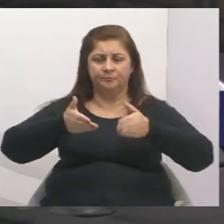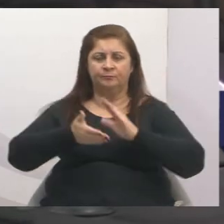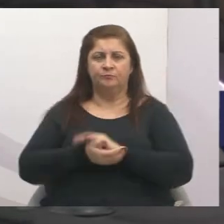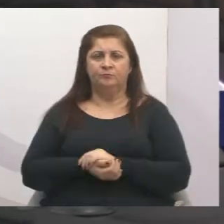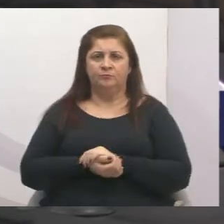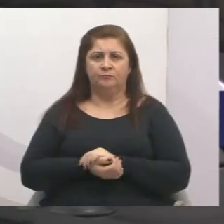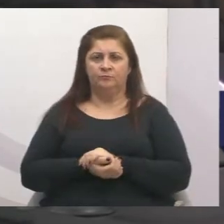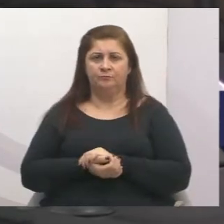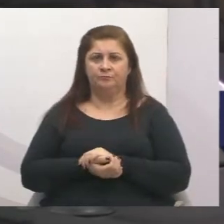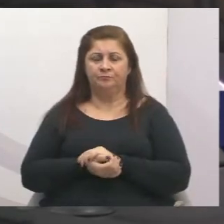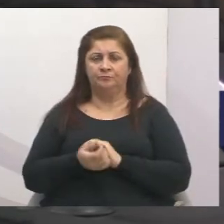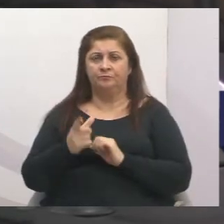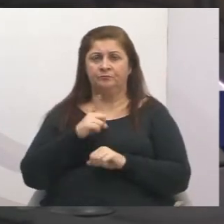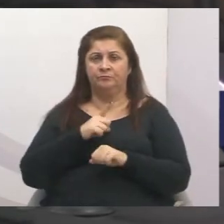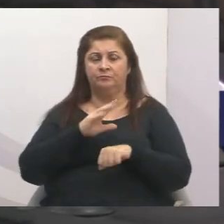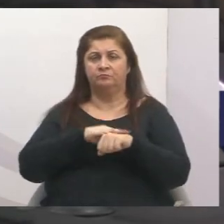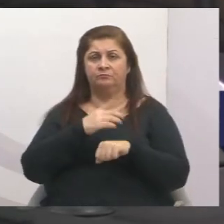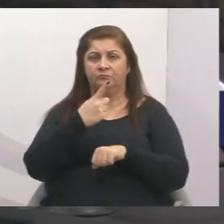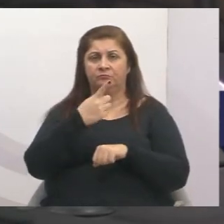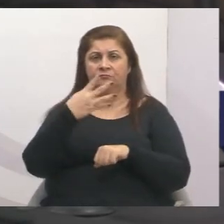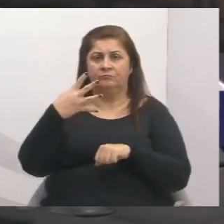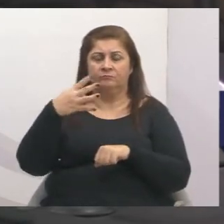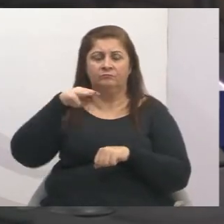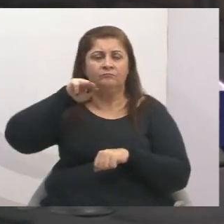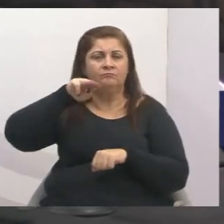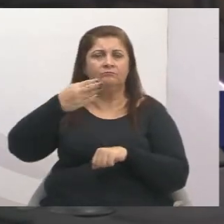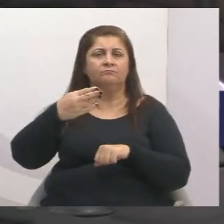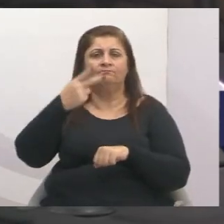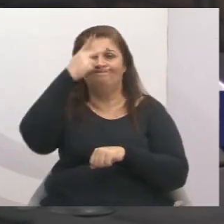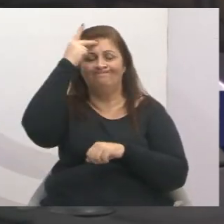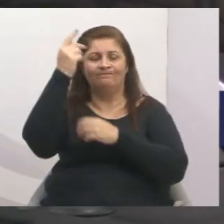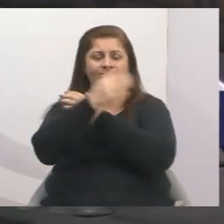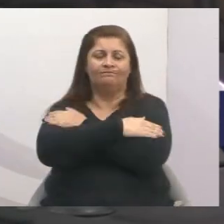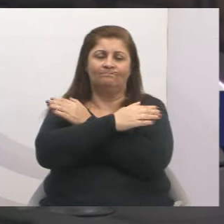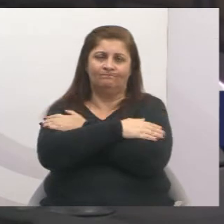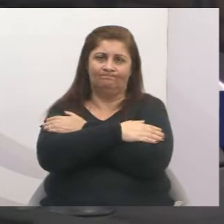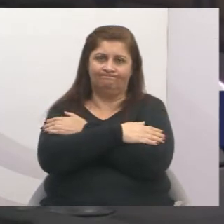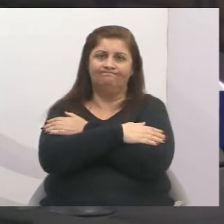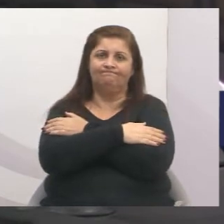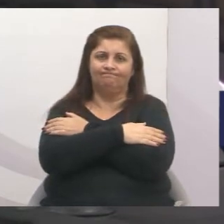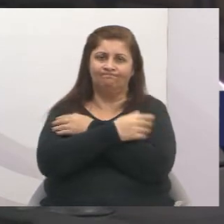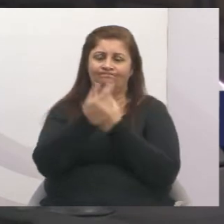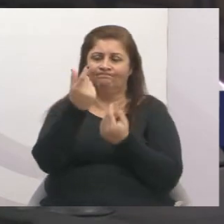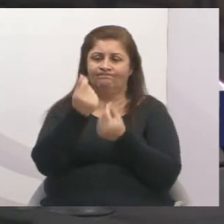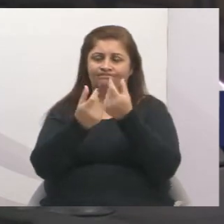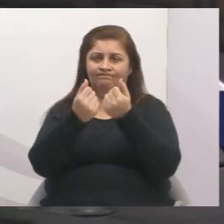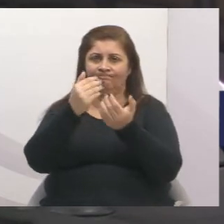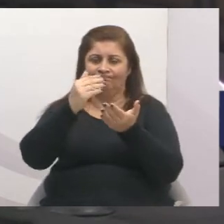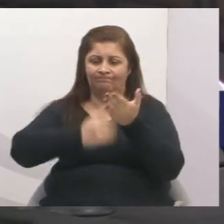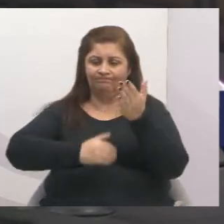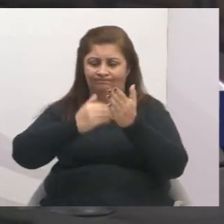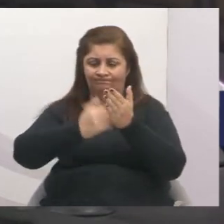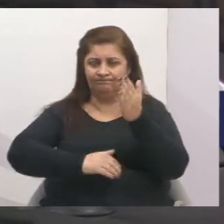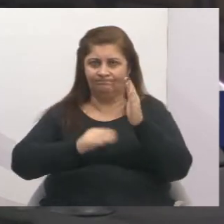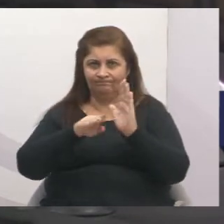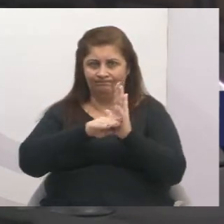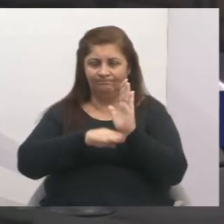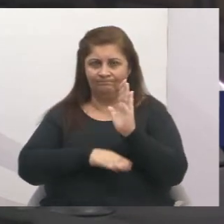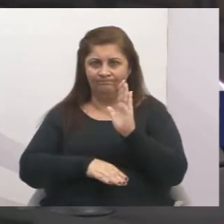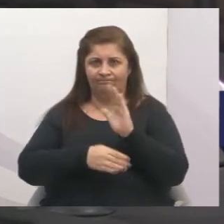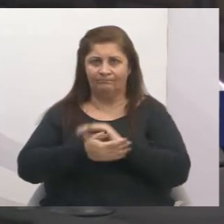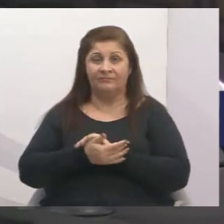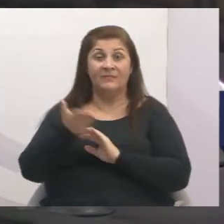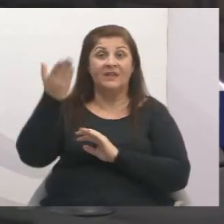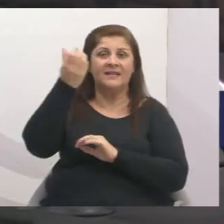hoje, nós temos mais de 14 milhões de desempregados, nós temos uma economia que está caindo para a 12ª, já chegou a ser